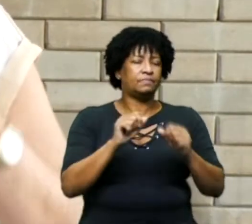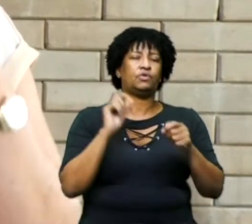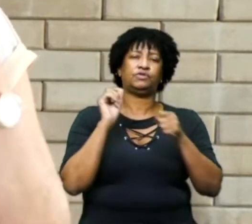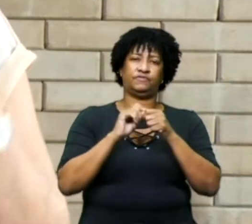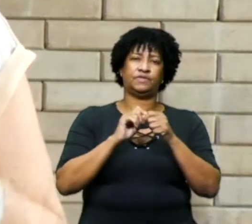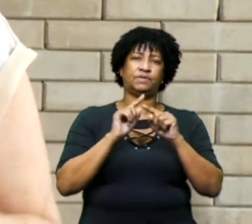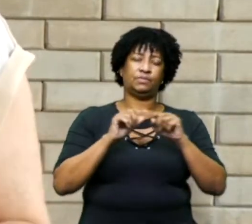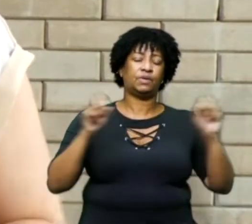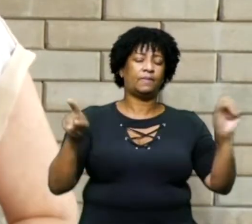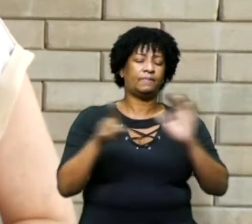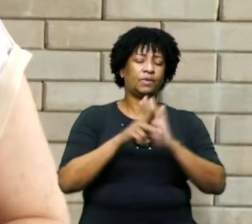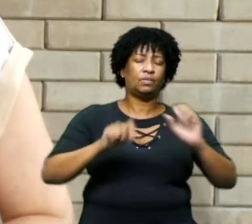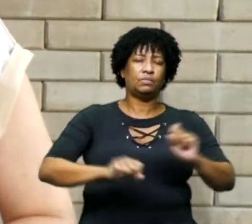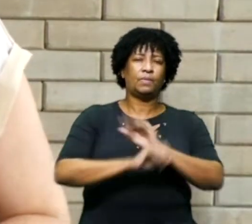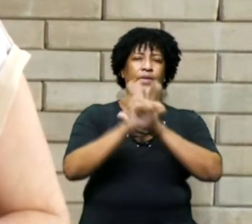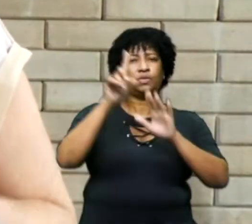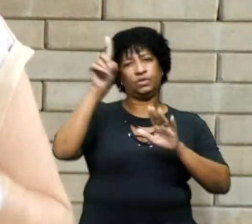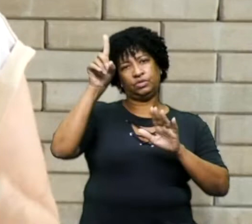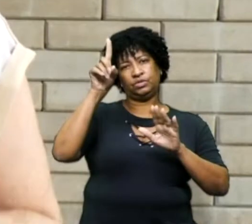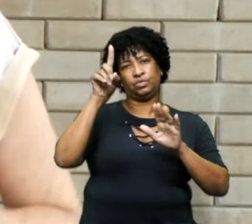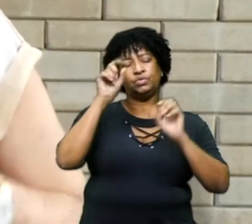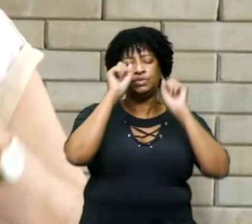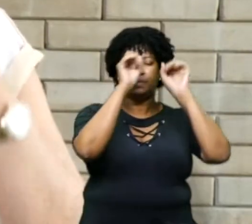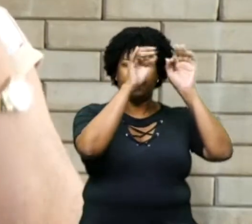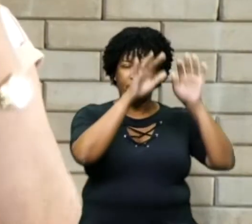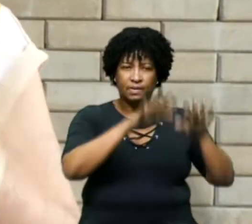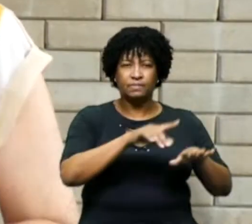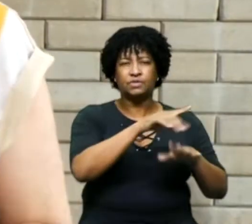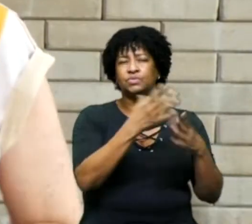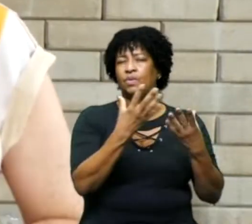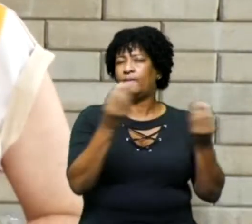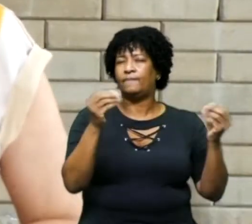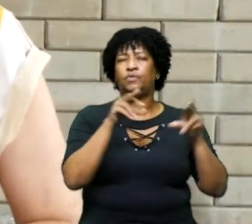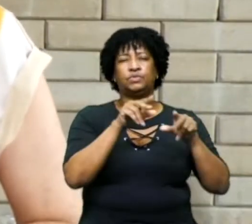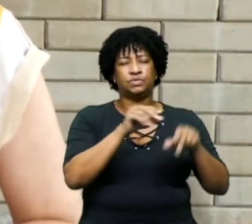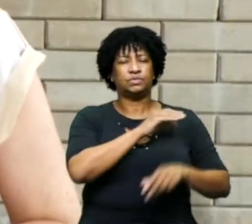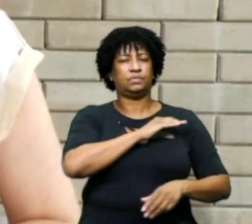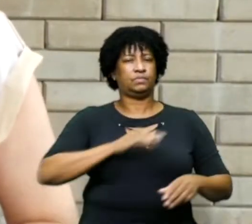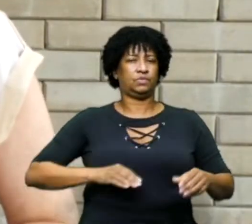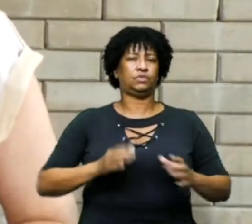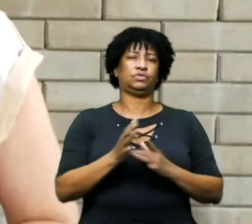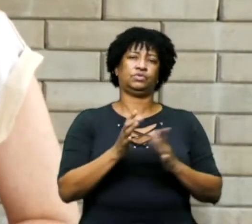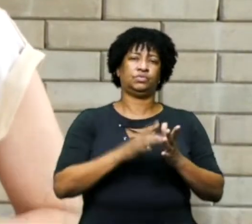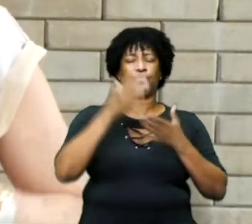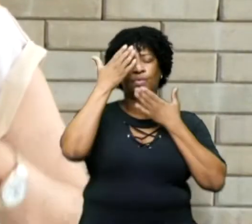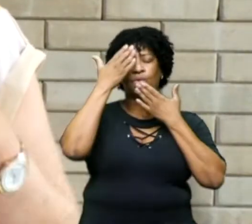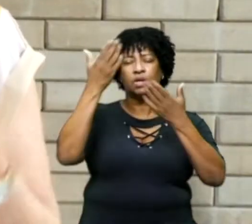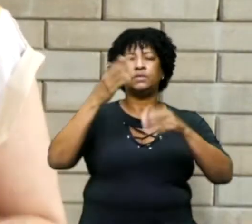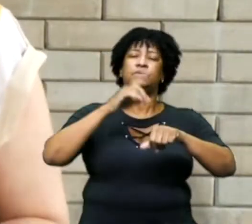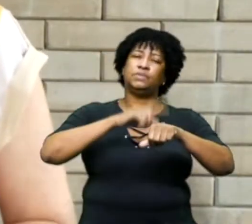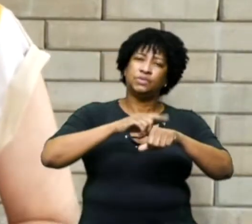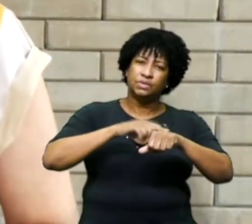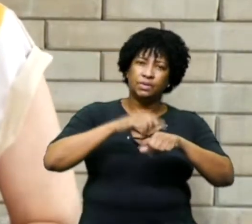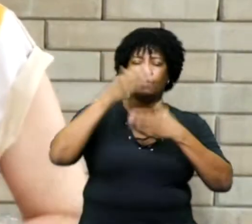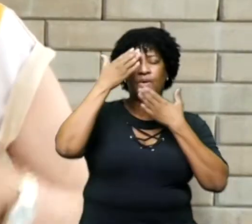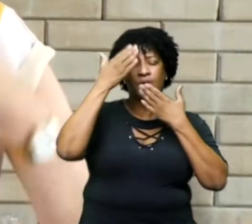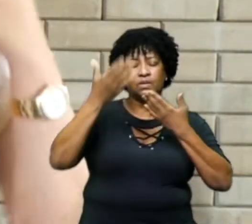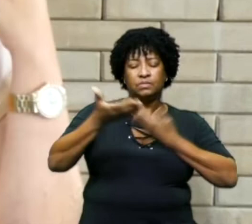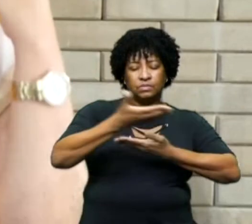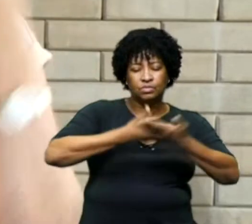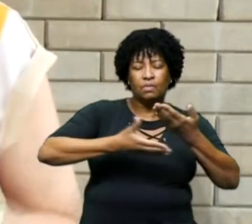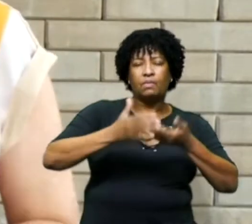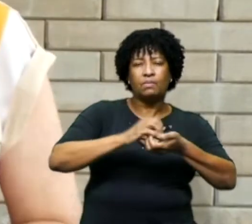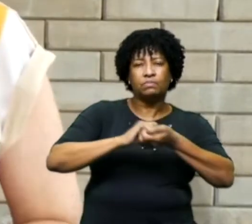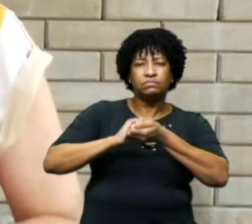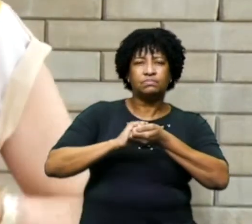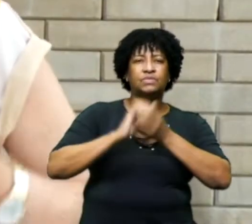você pode fazer porque você vai estar fazendo para glória de Deus e parabéns são para edificação de muitos irmãos em Cristo Jesus eu te agradeço pelo